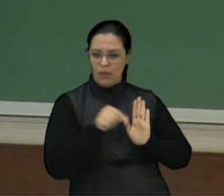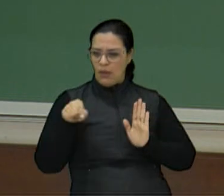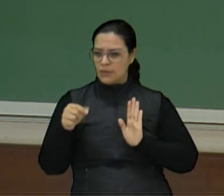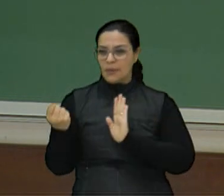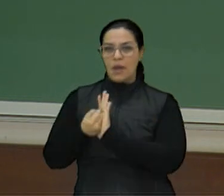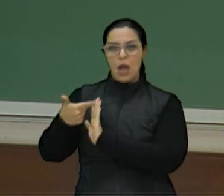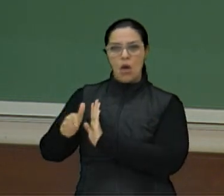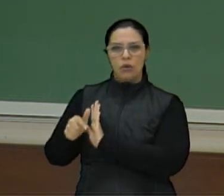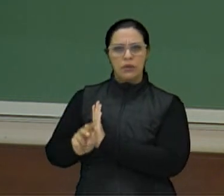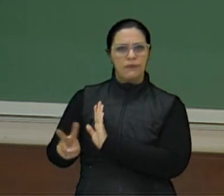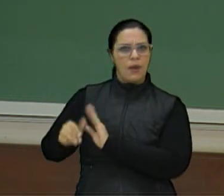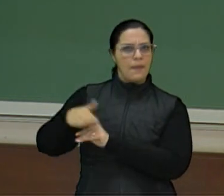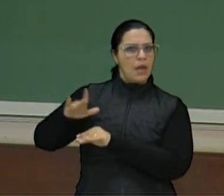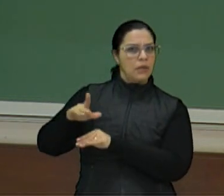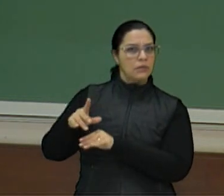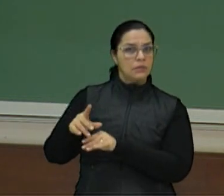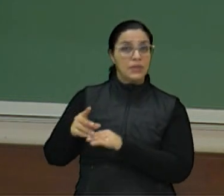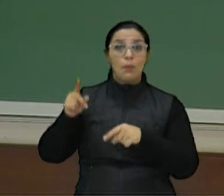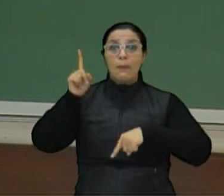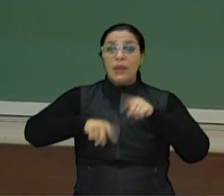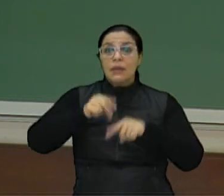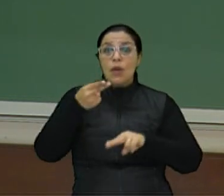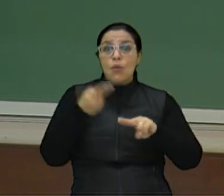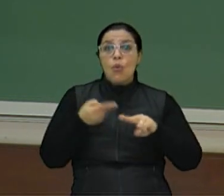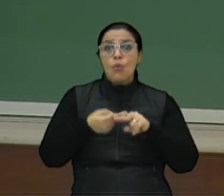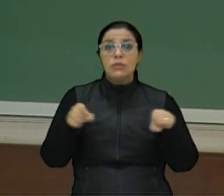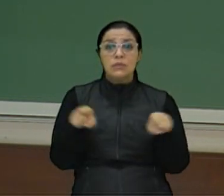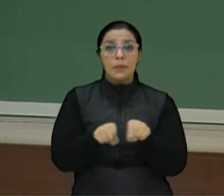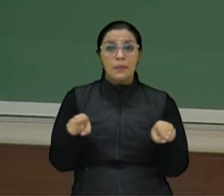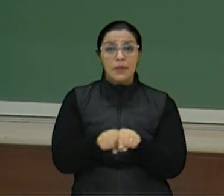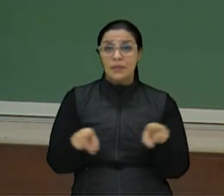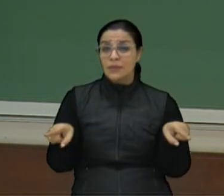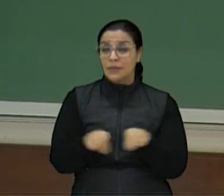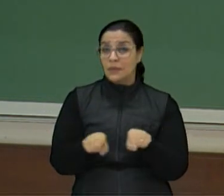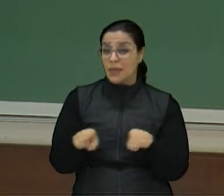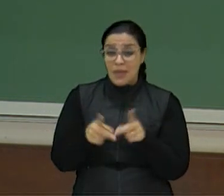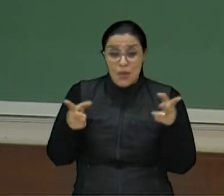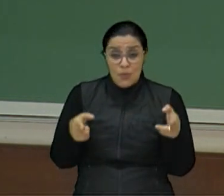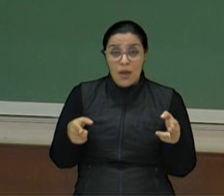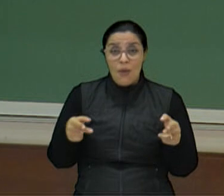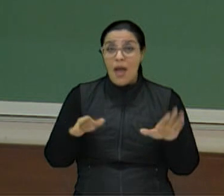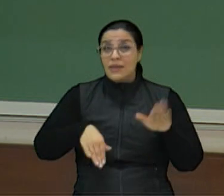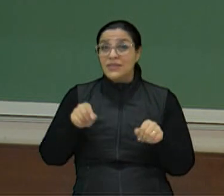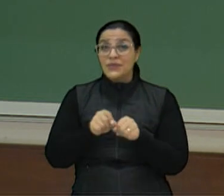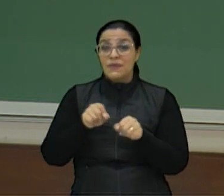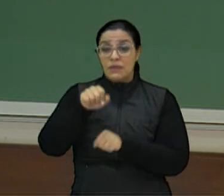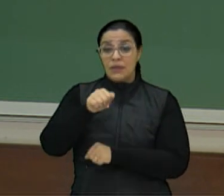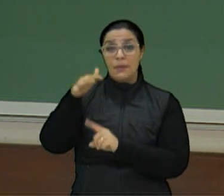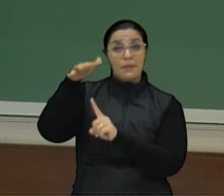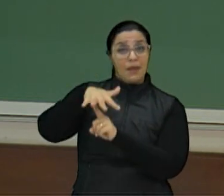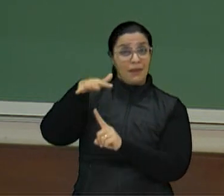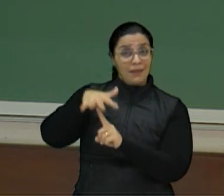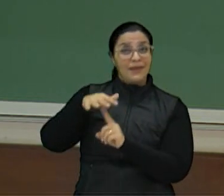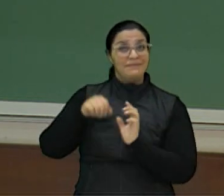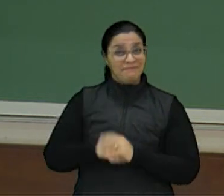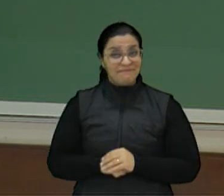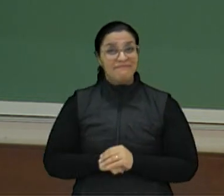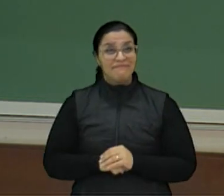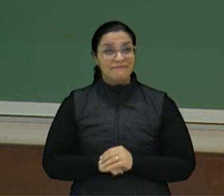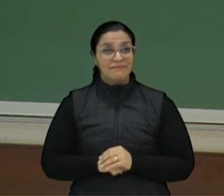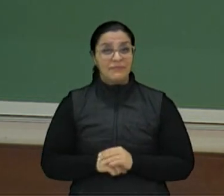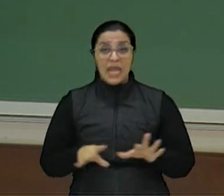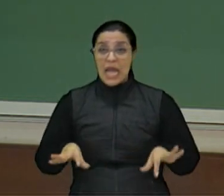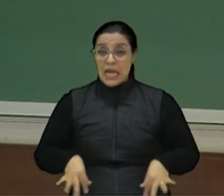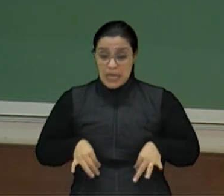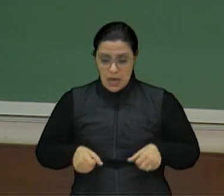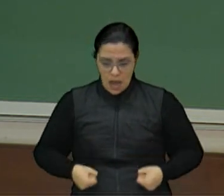outra etiqueta. E o jeans é o mesmo. Muitas vezes o jeans é produzido aqui no Paraná, a calça